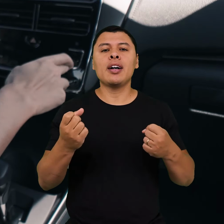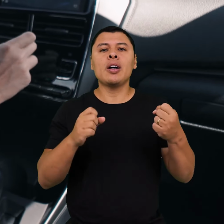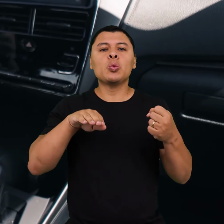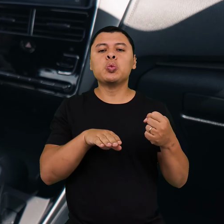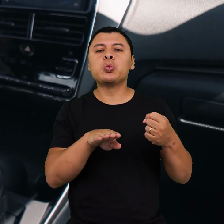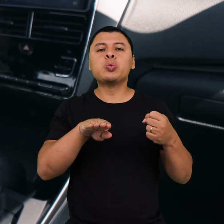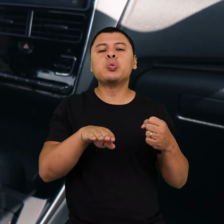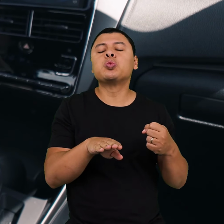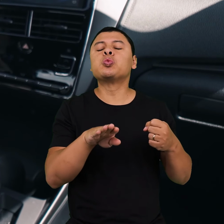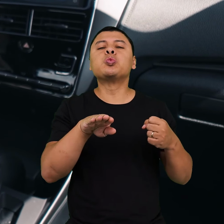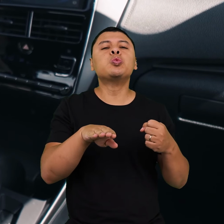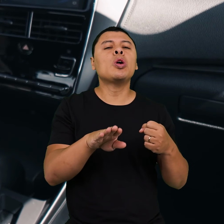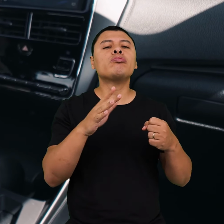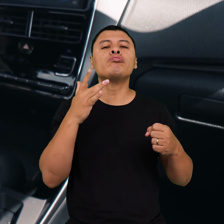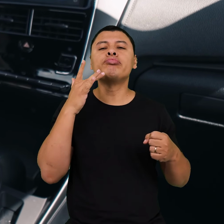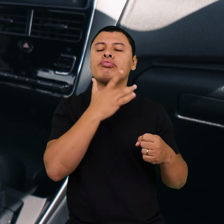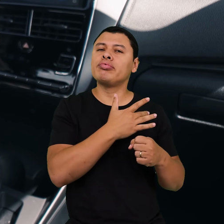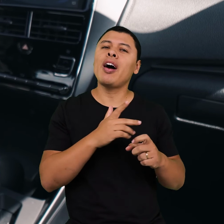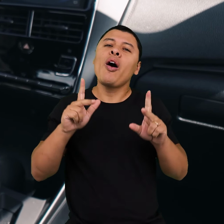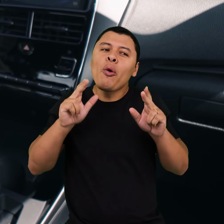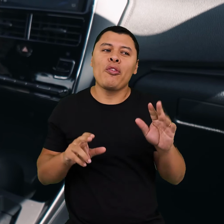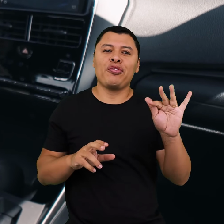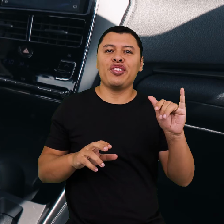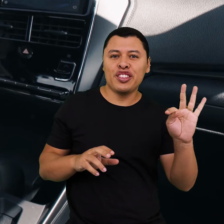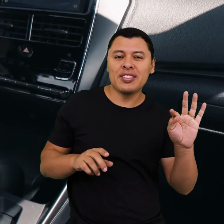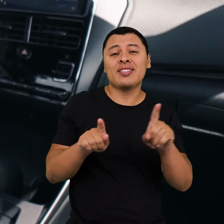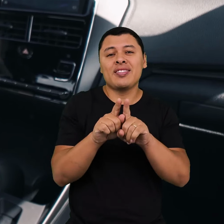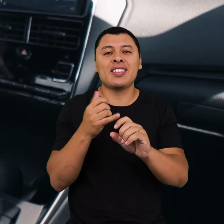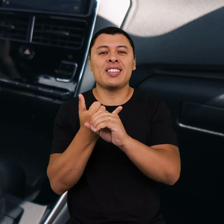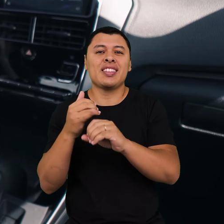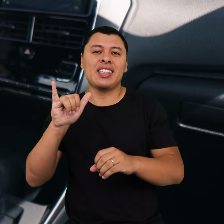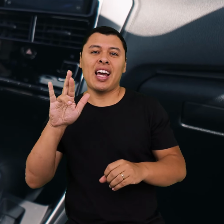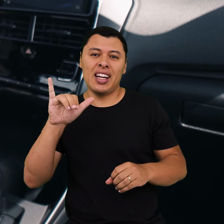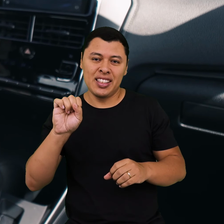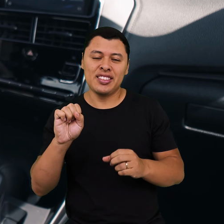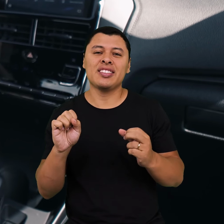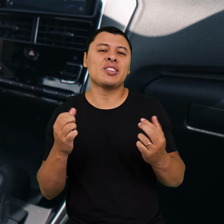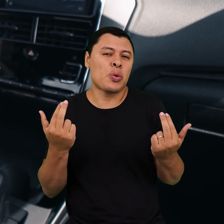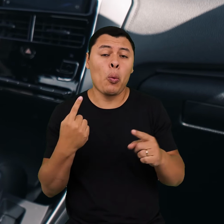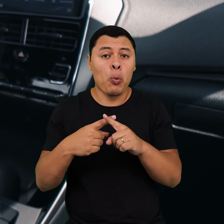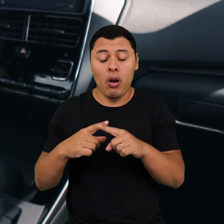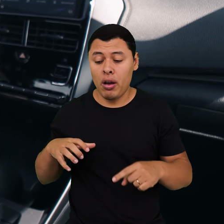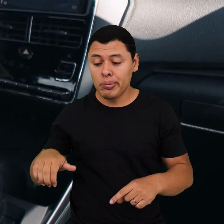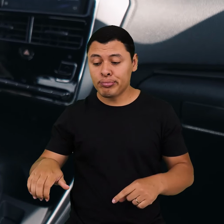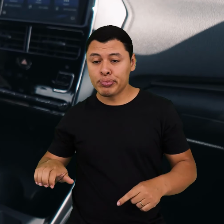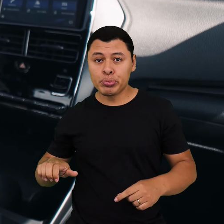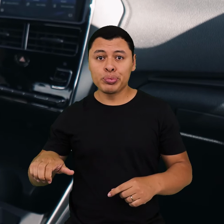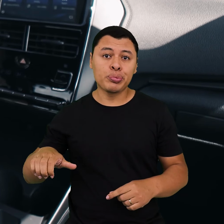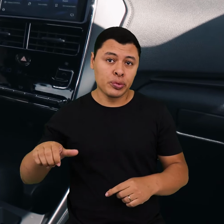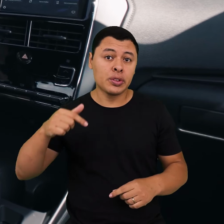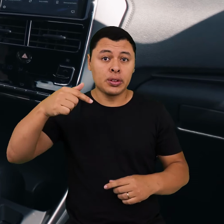ajuste muito da parte de motor casado ao câmbio CVT. Aqui tem 7 marchas simuladas, mas é um câmbio CVT. Então lembra